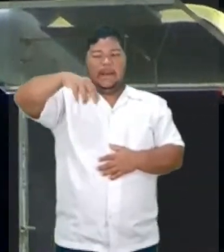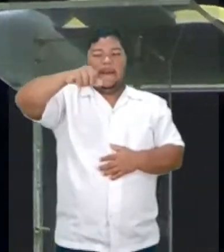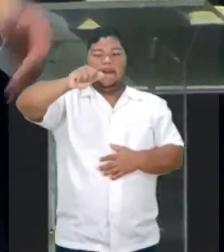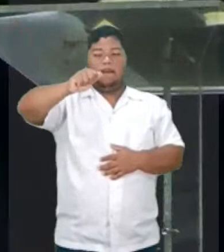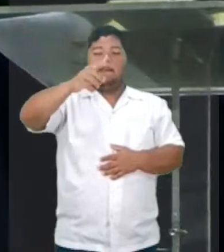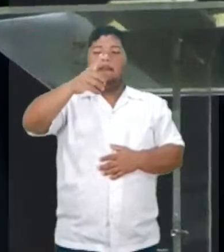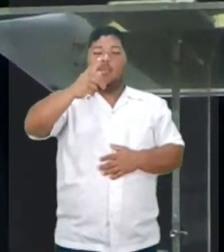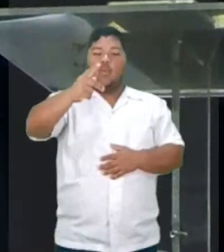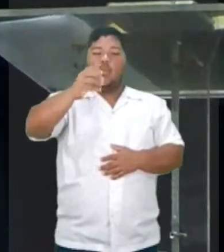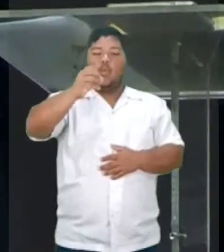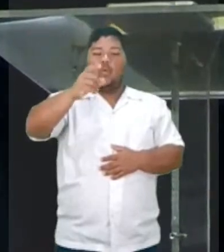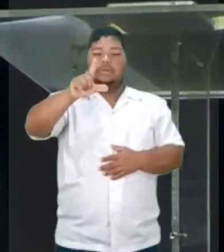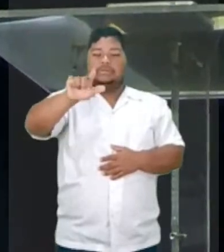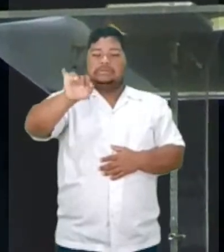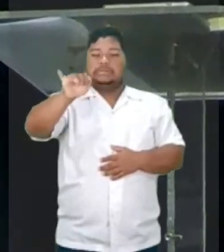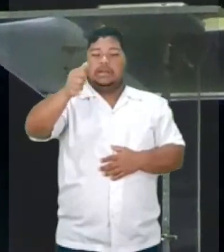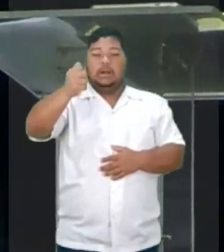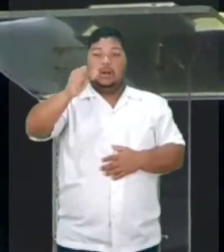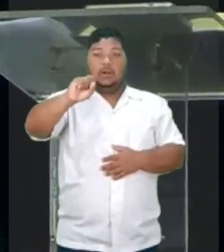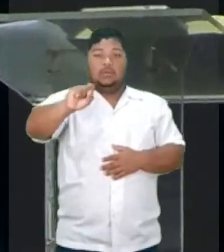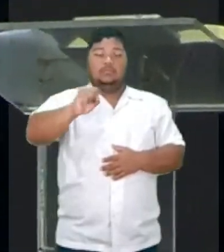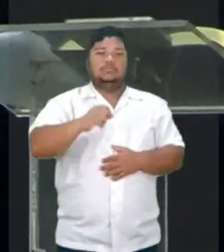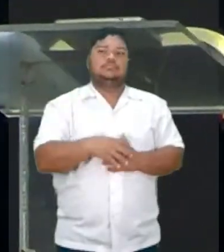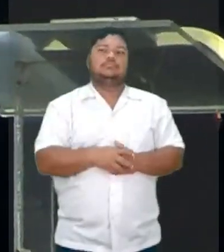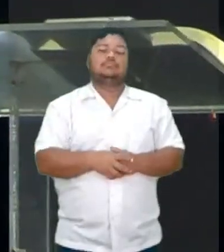Não foi diferente com o nazismo.